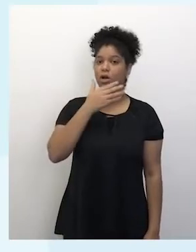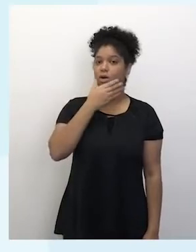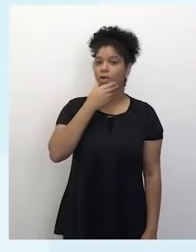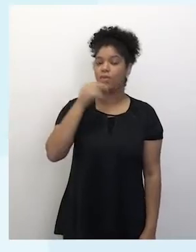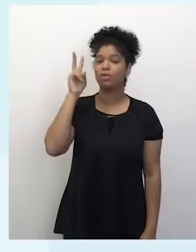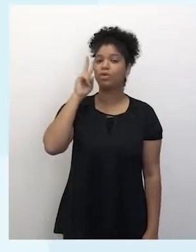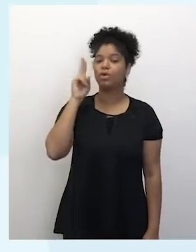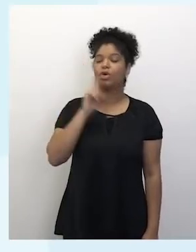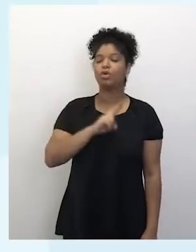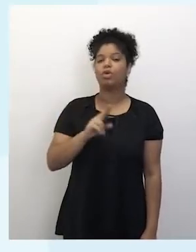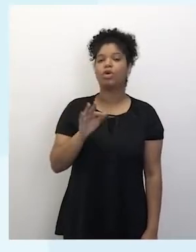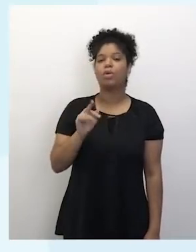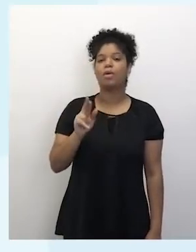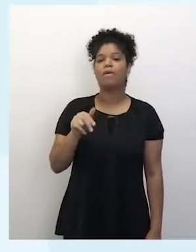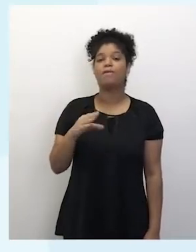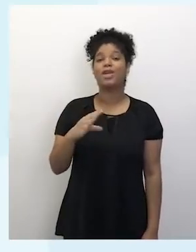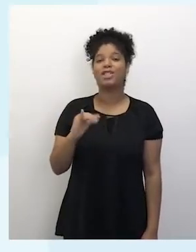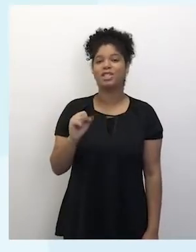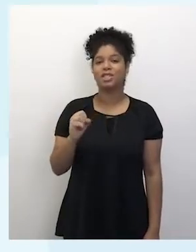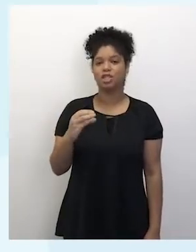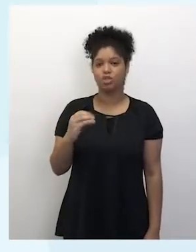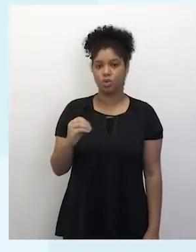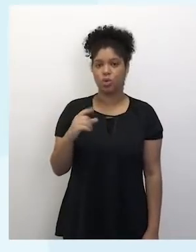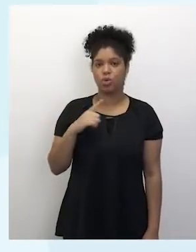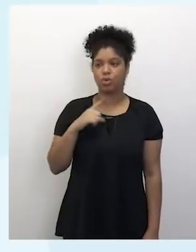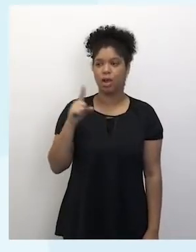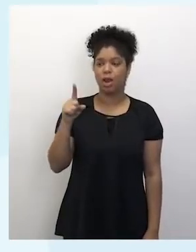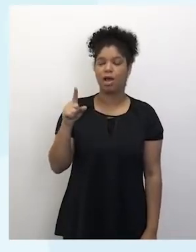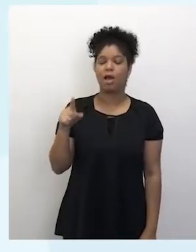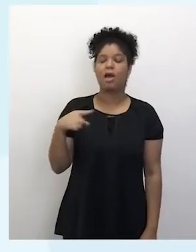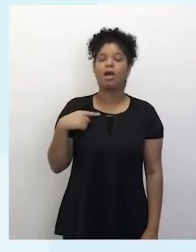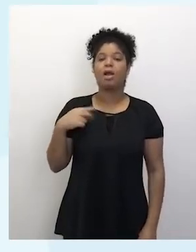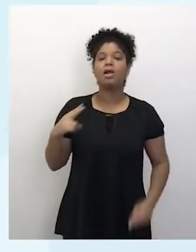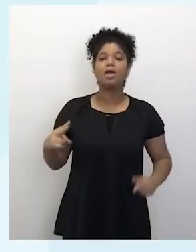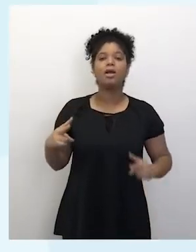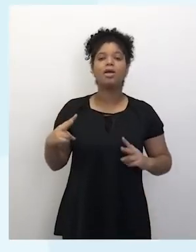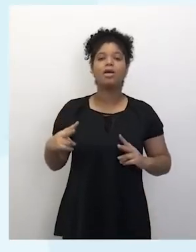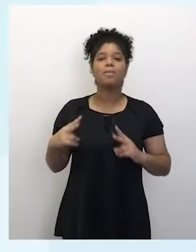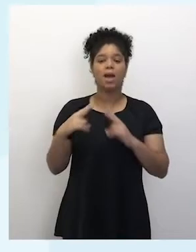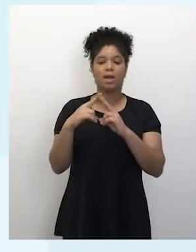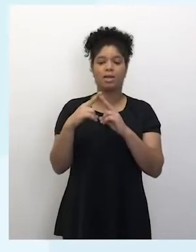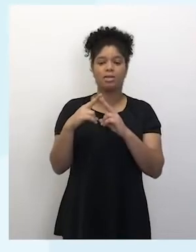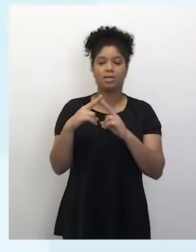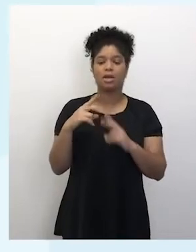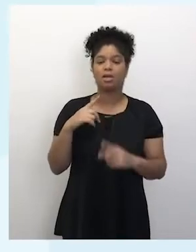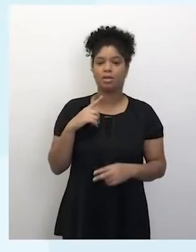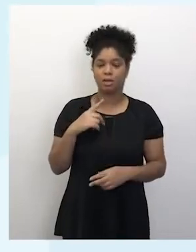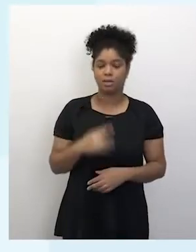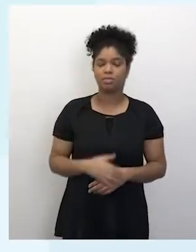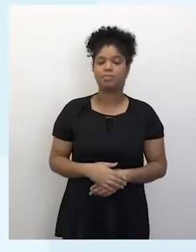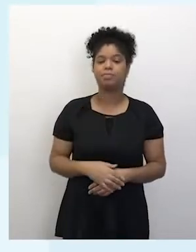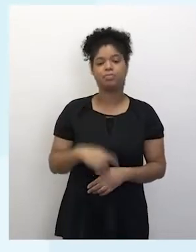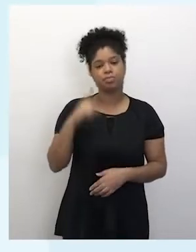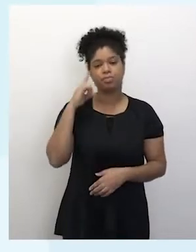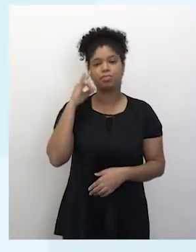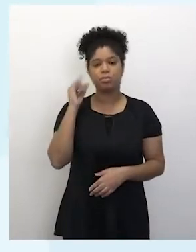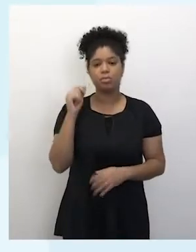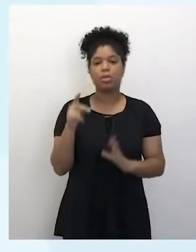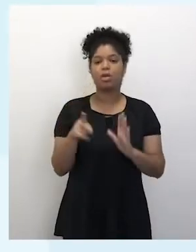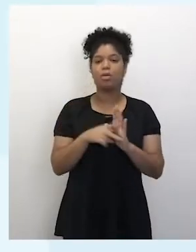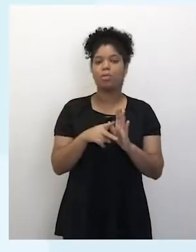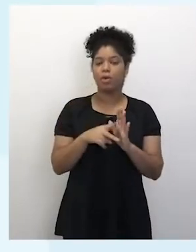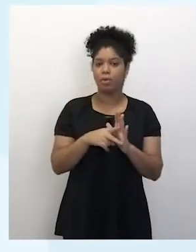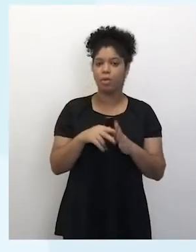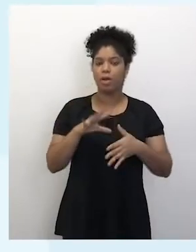brasileiro Francisco Adolfo de Van Hagen, né? E aí essa data, né, ela ficou internacionalmente conhecida aí, né, como essa data aí